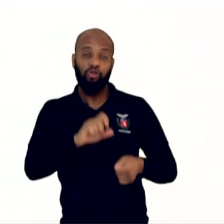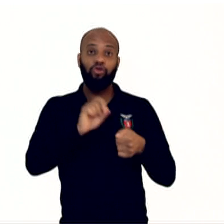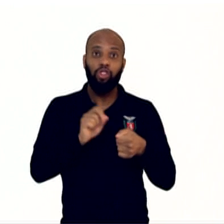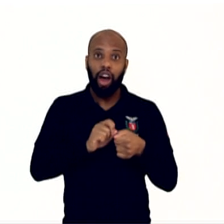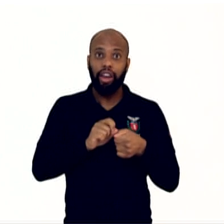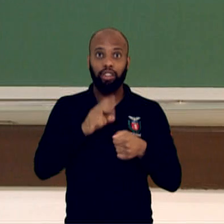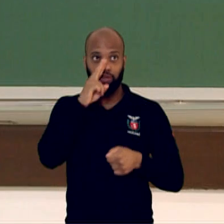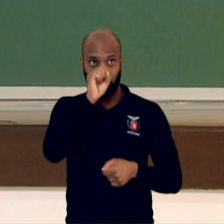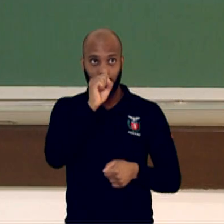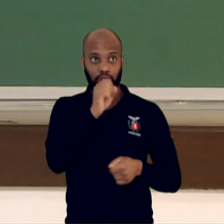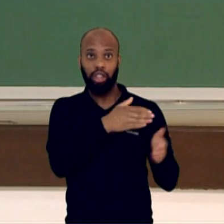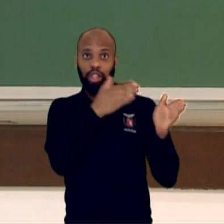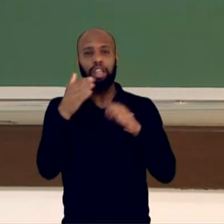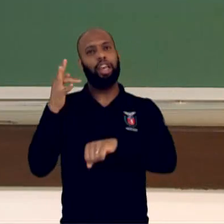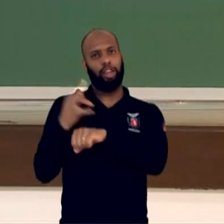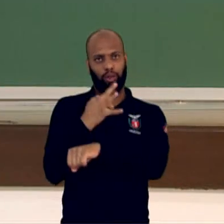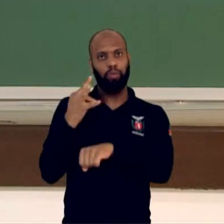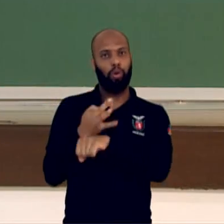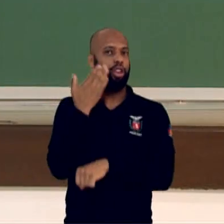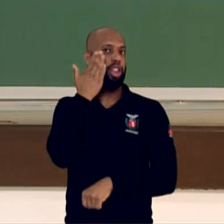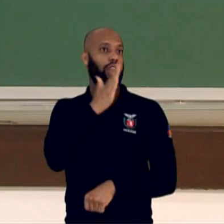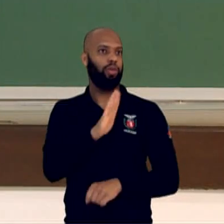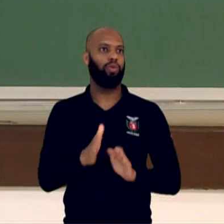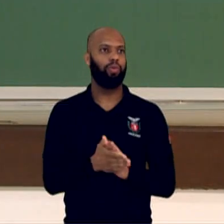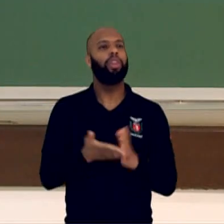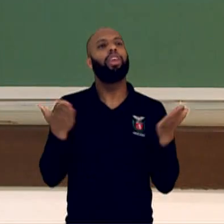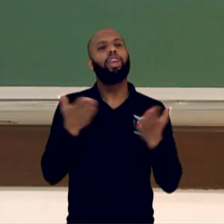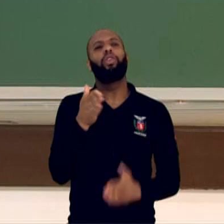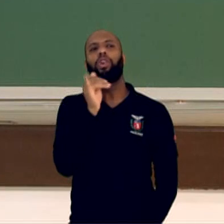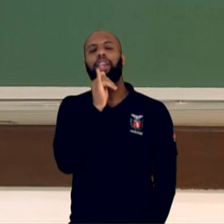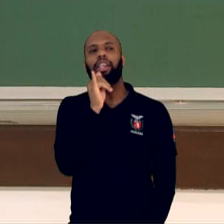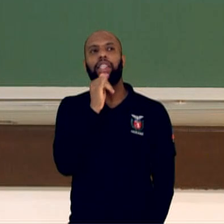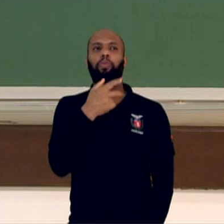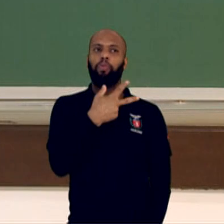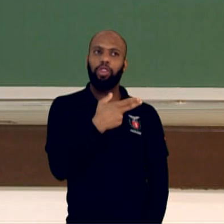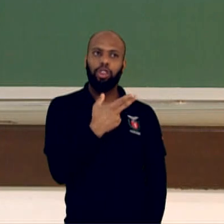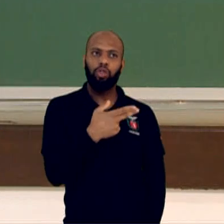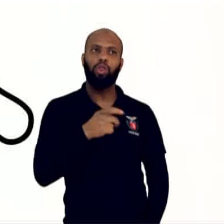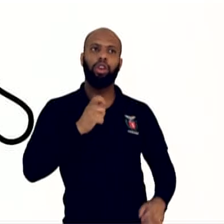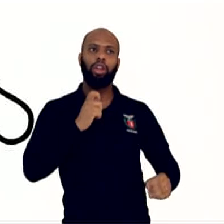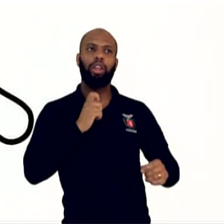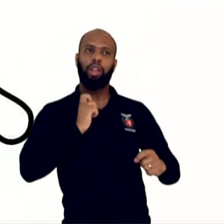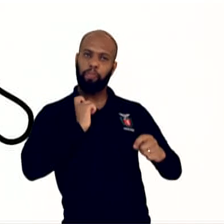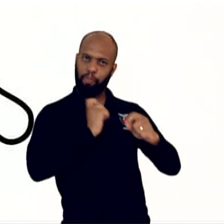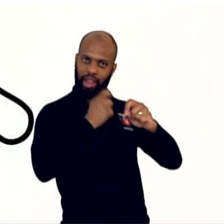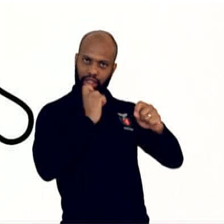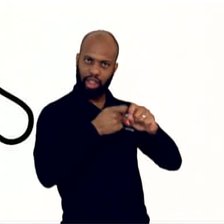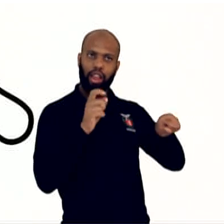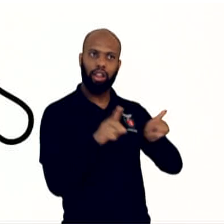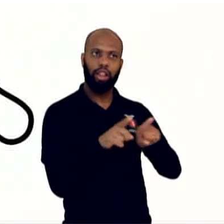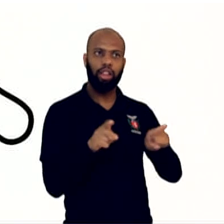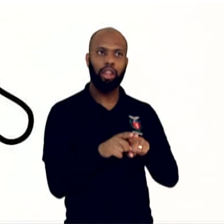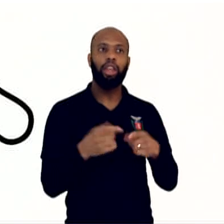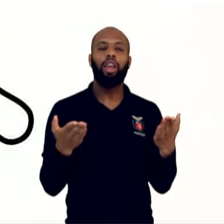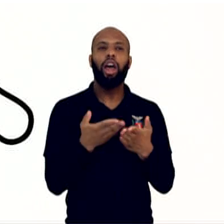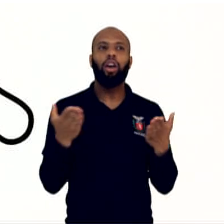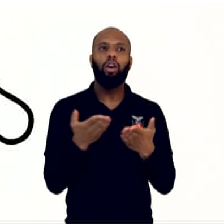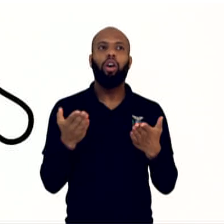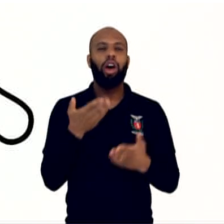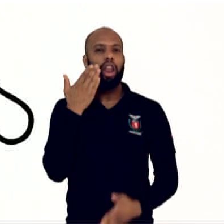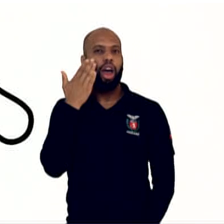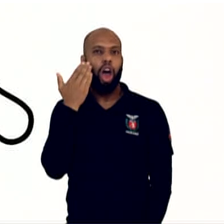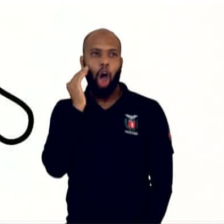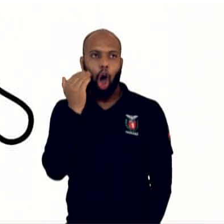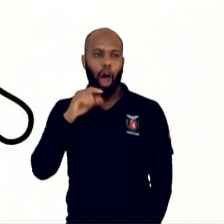força resistente, certo? Aqui estão os exemplos, né? No caso, a tesoura, o martelo para interfixa, interpotente,